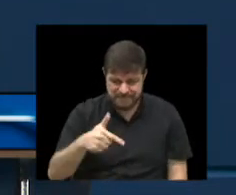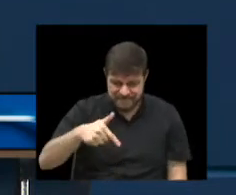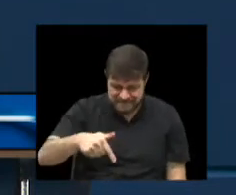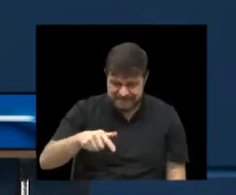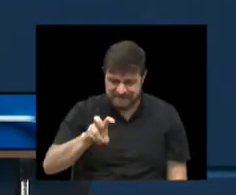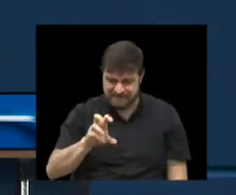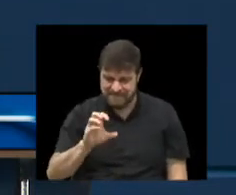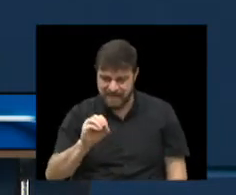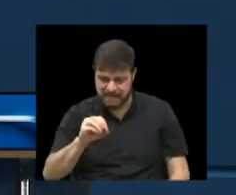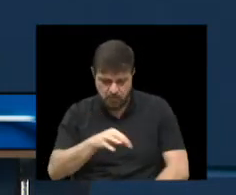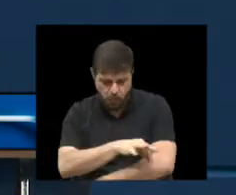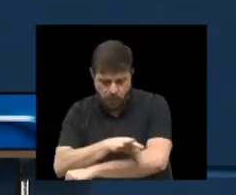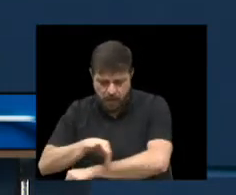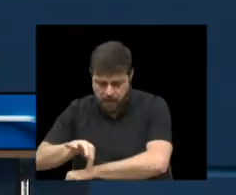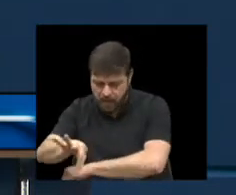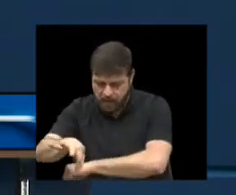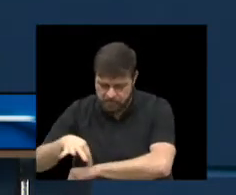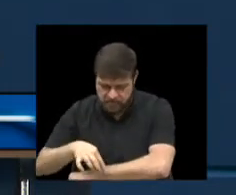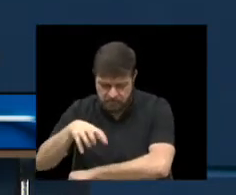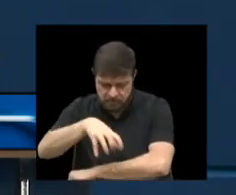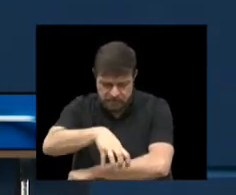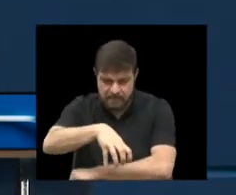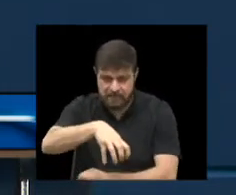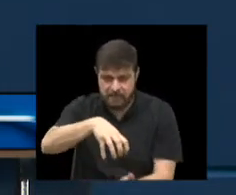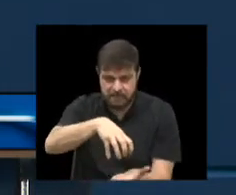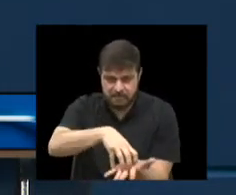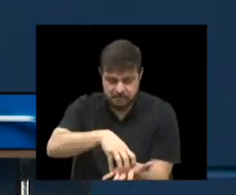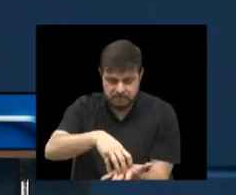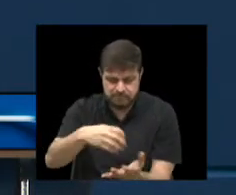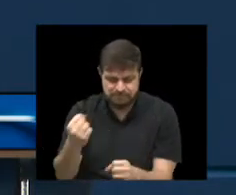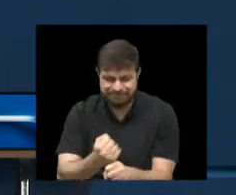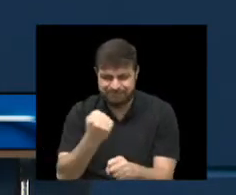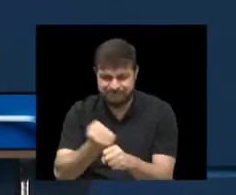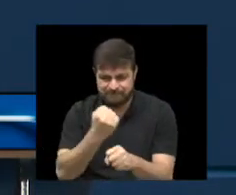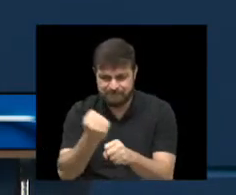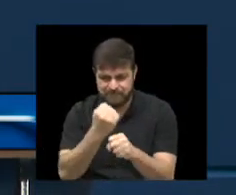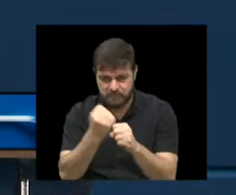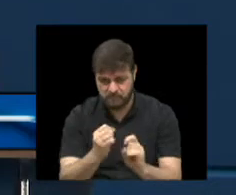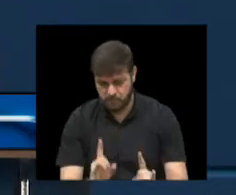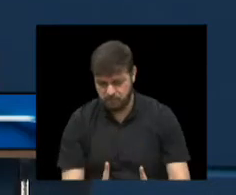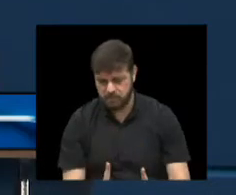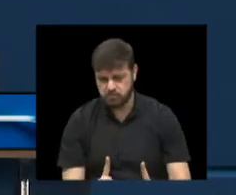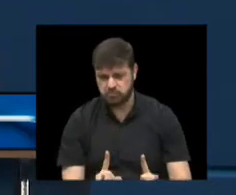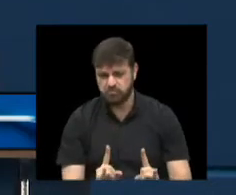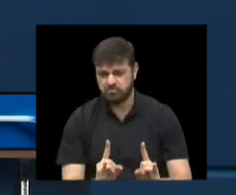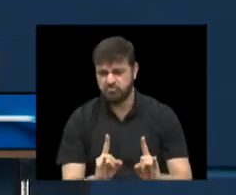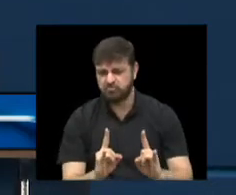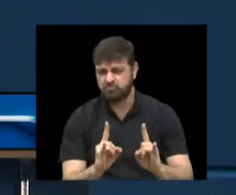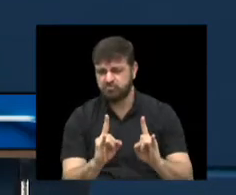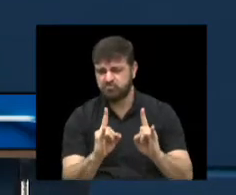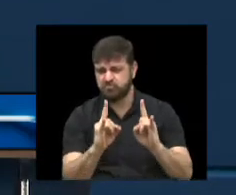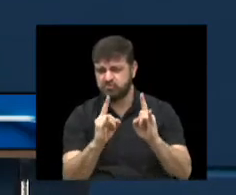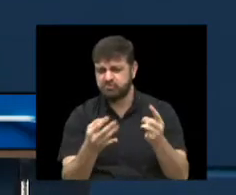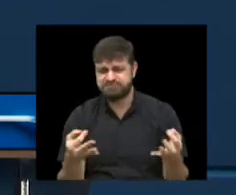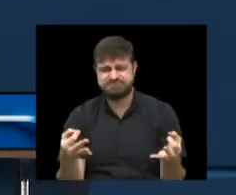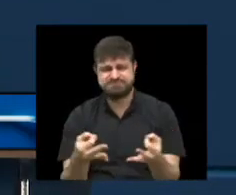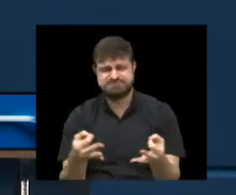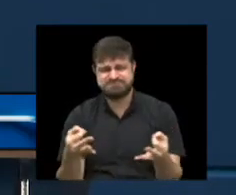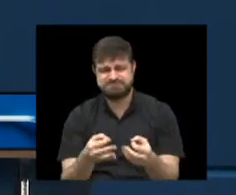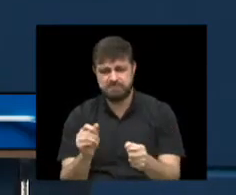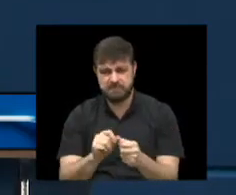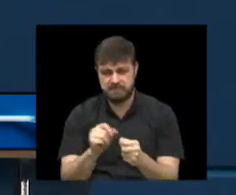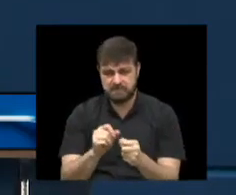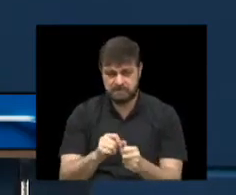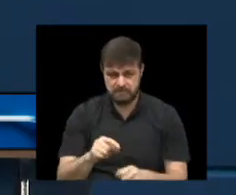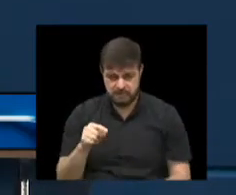1.750 metros, permitindo, assim, a construção de um edifício muito mais amplo e que atenderá